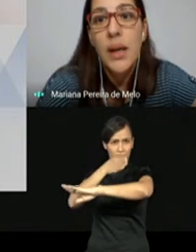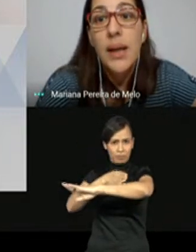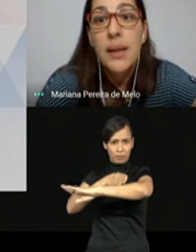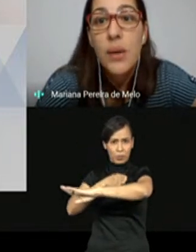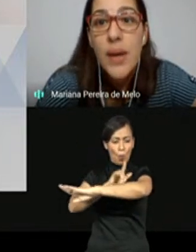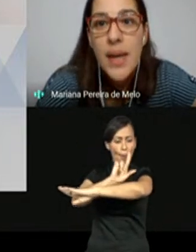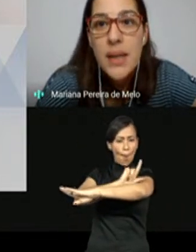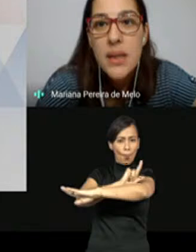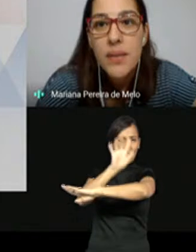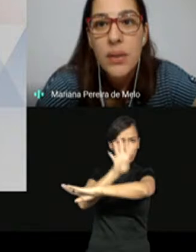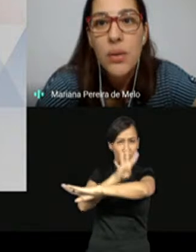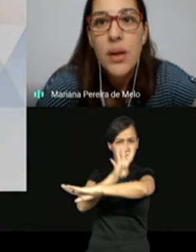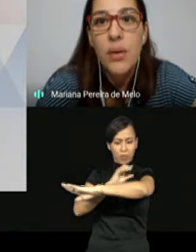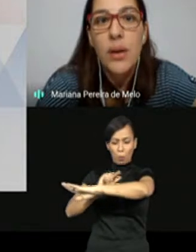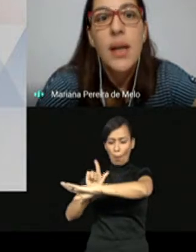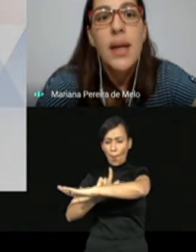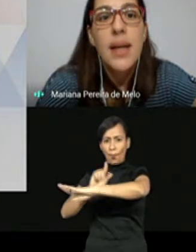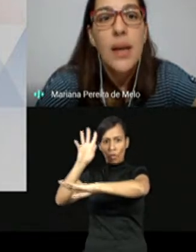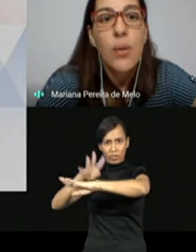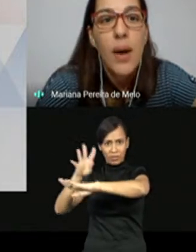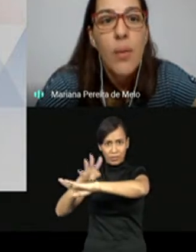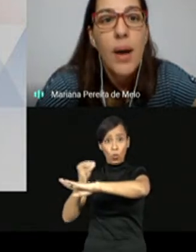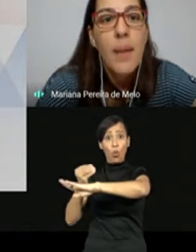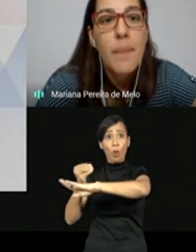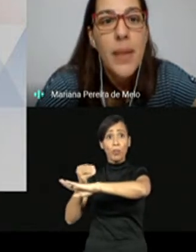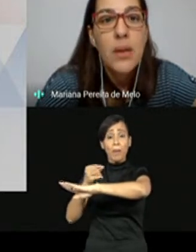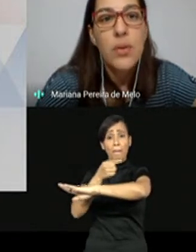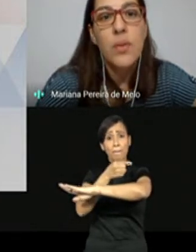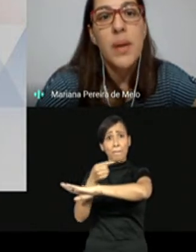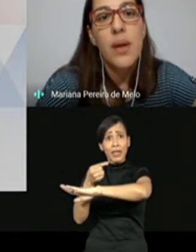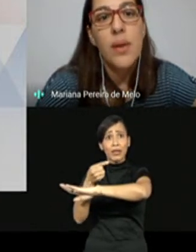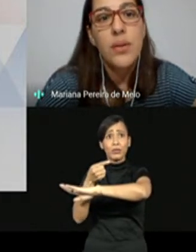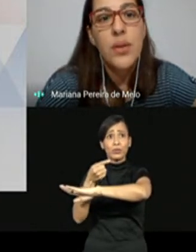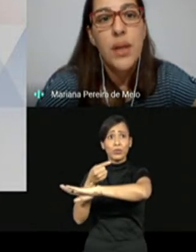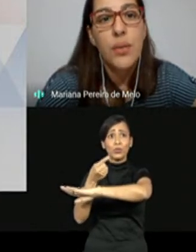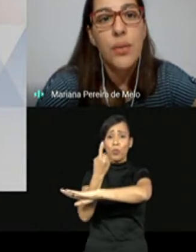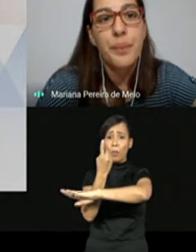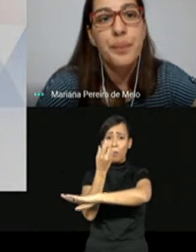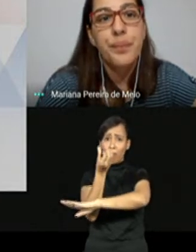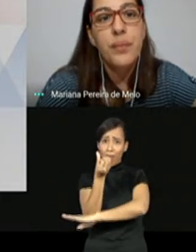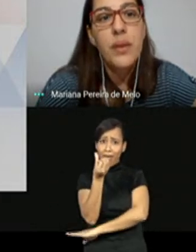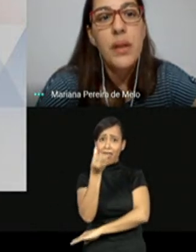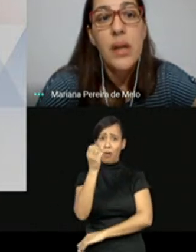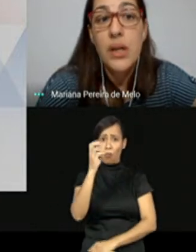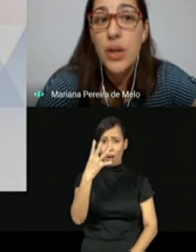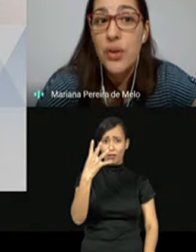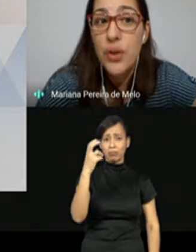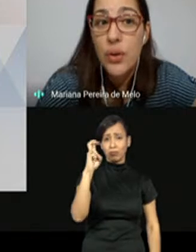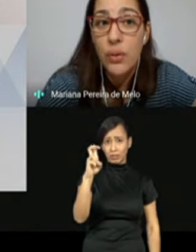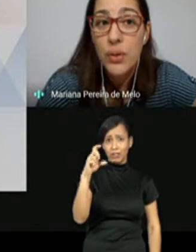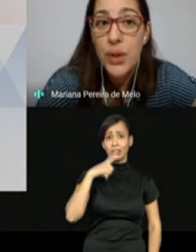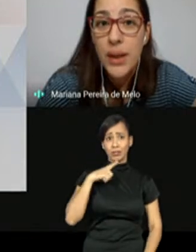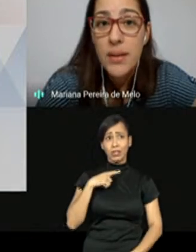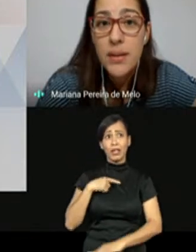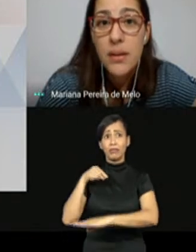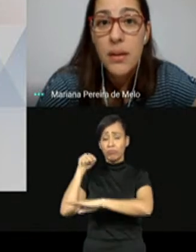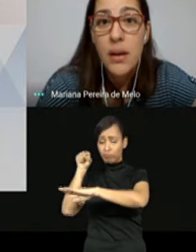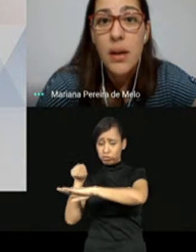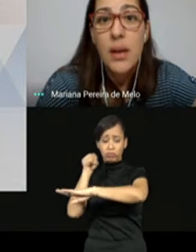1,645. Então, esse valor, ó, ele é igual a menos 1,645. A gente isola o